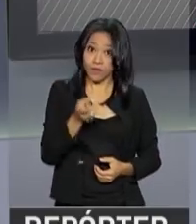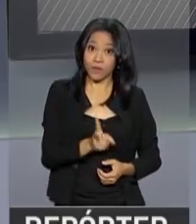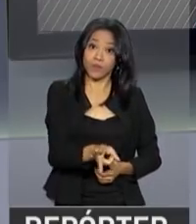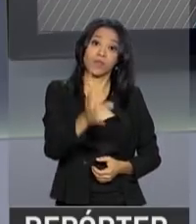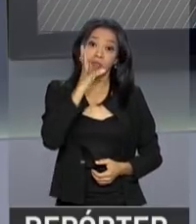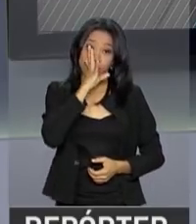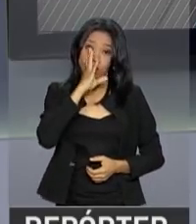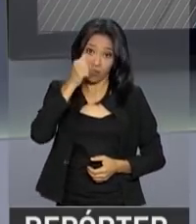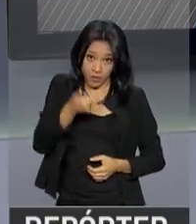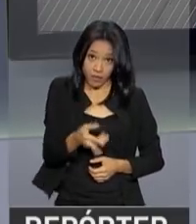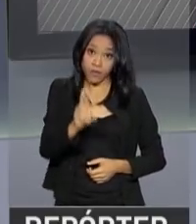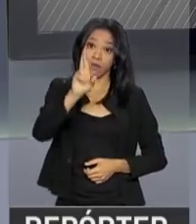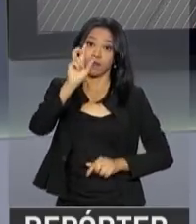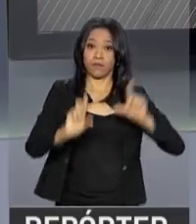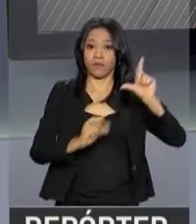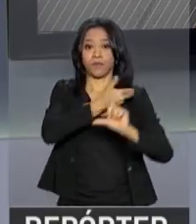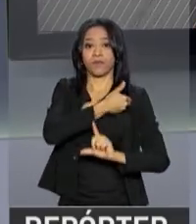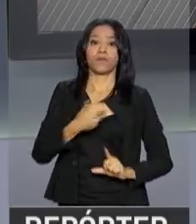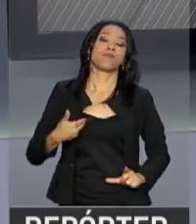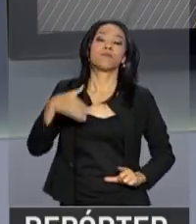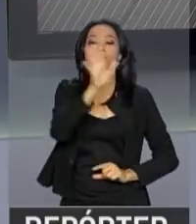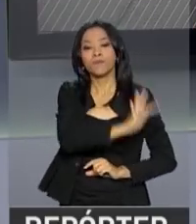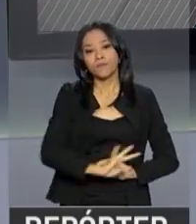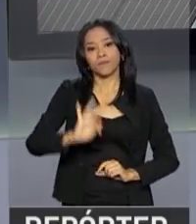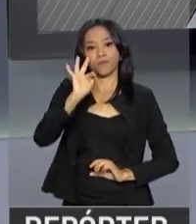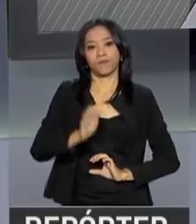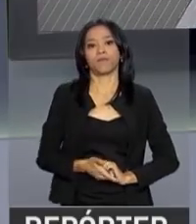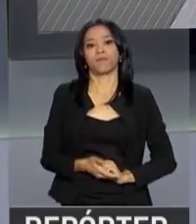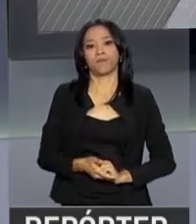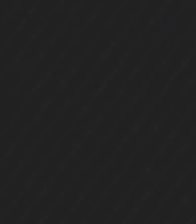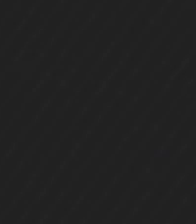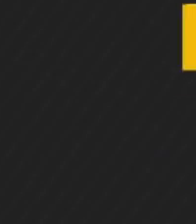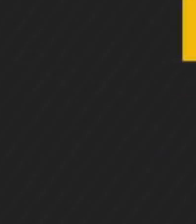continue com a gente aqui na nbr a tv do governo federal